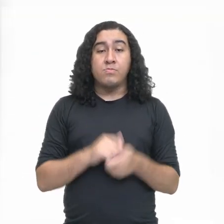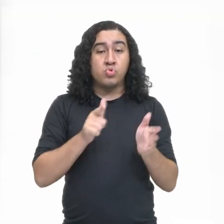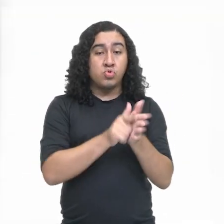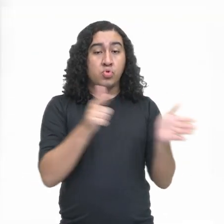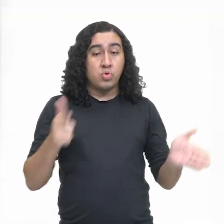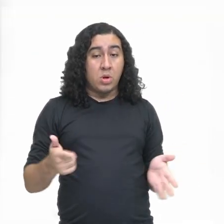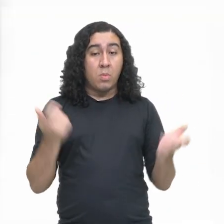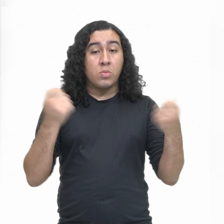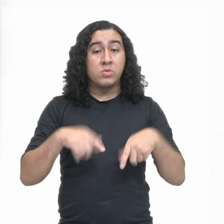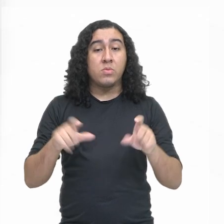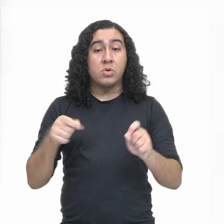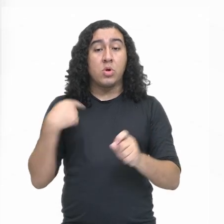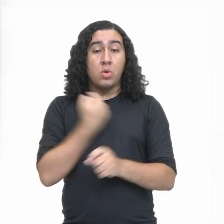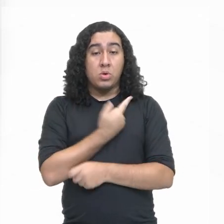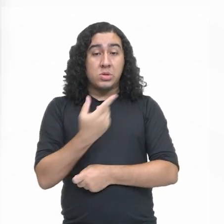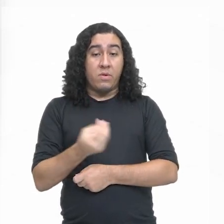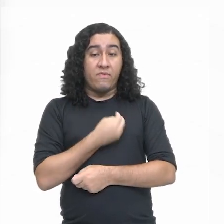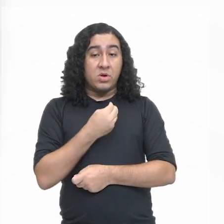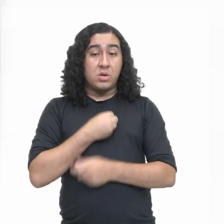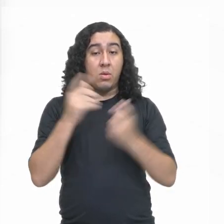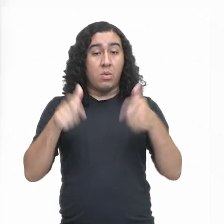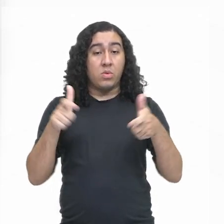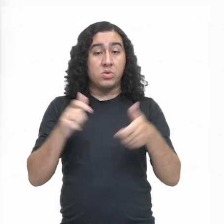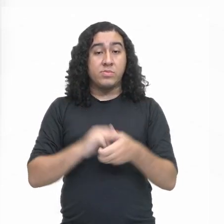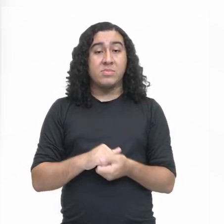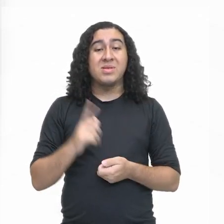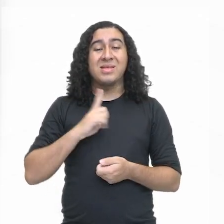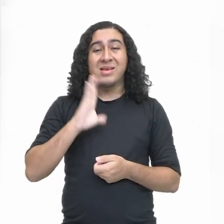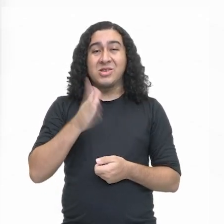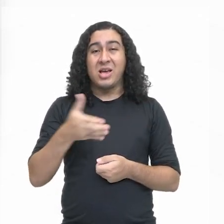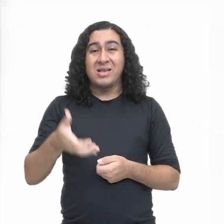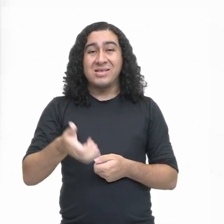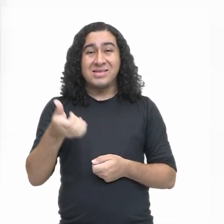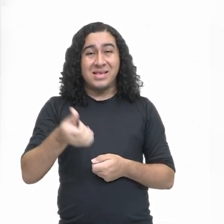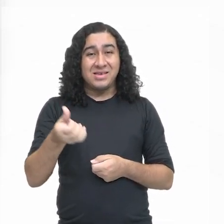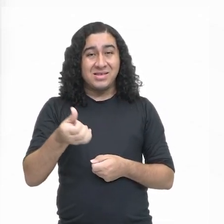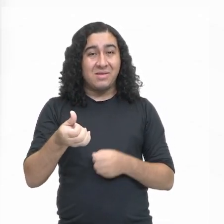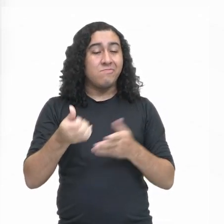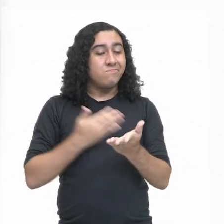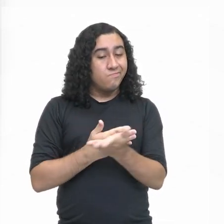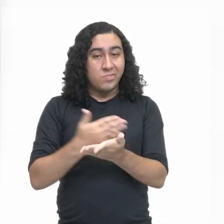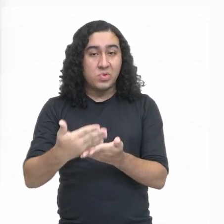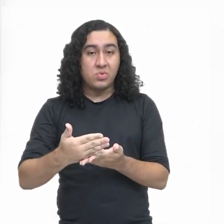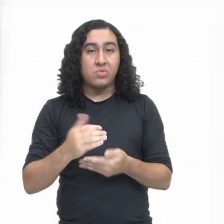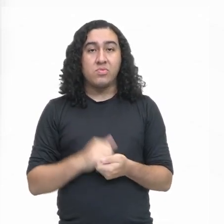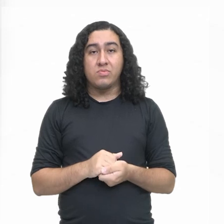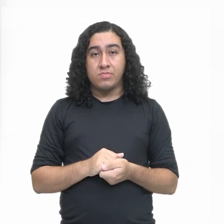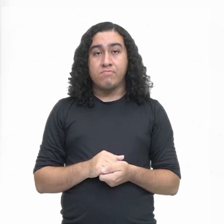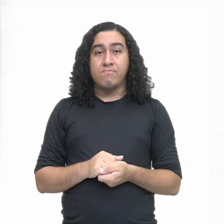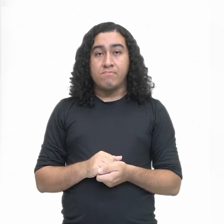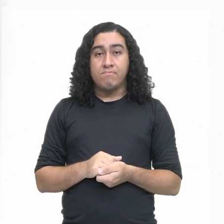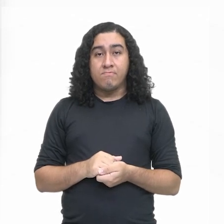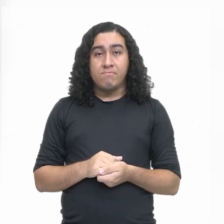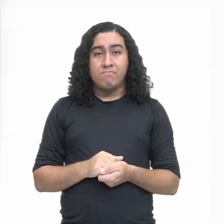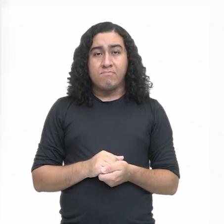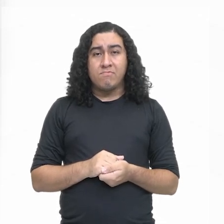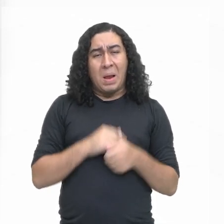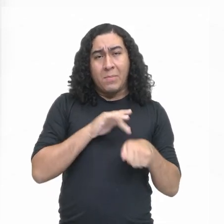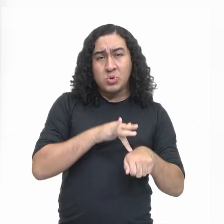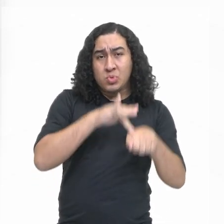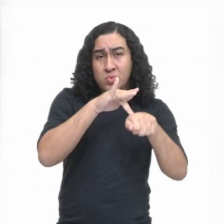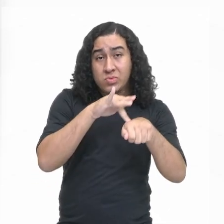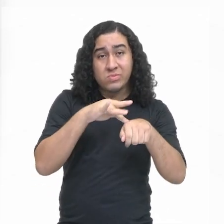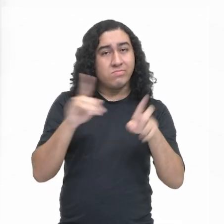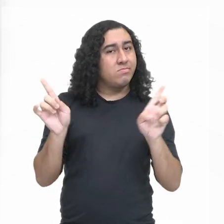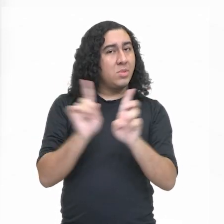nós estamos vivendo a 6ª extinção. E não é exagero falar em 6ª